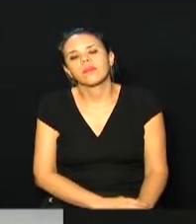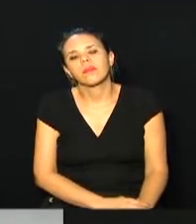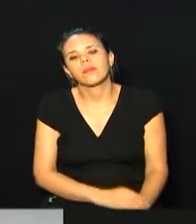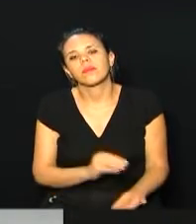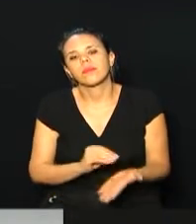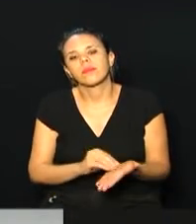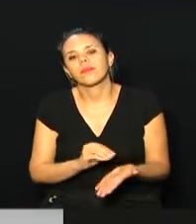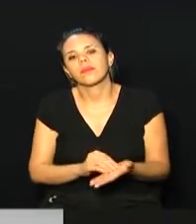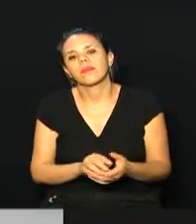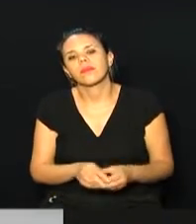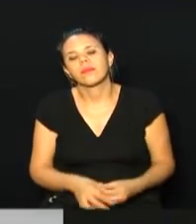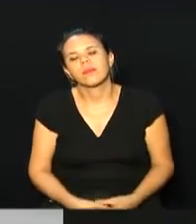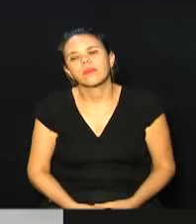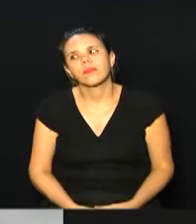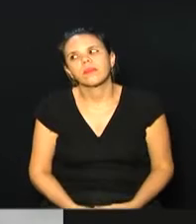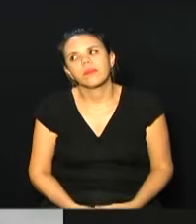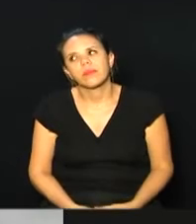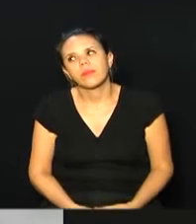falta de